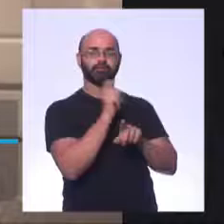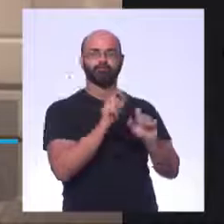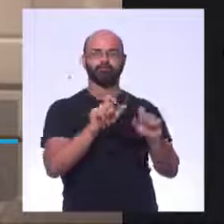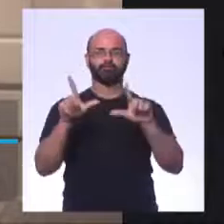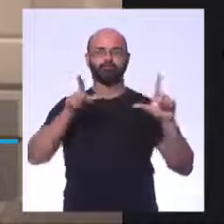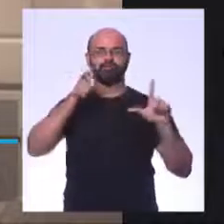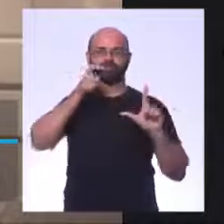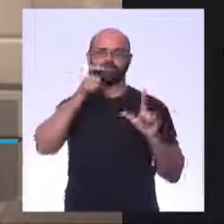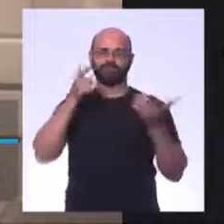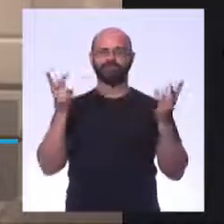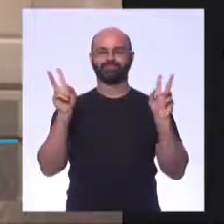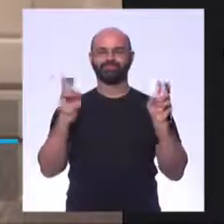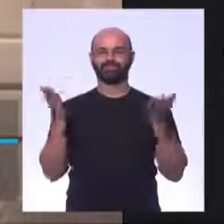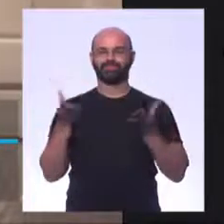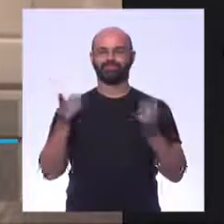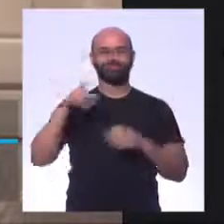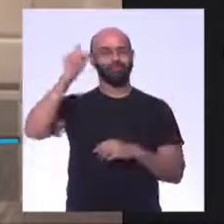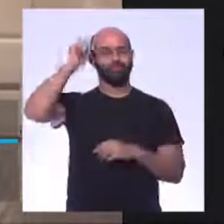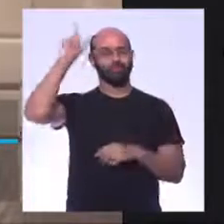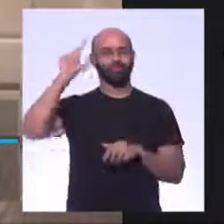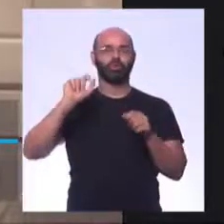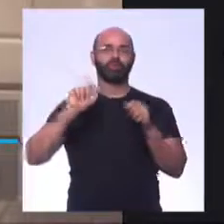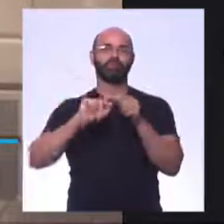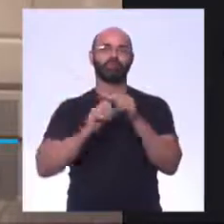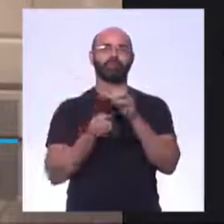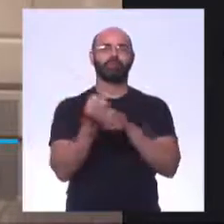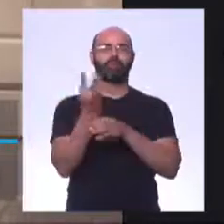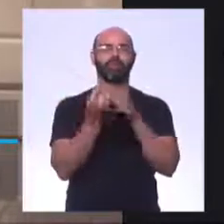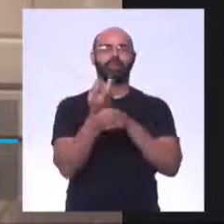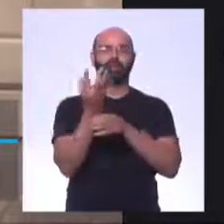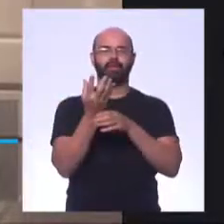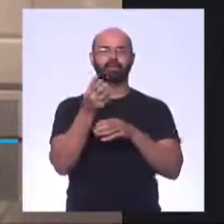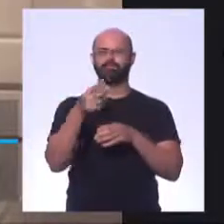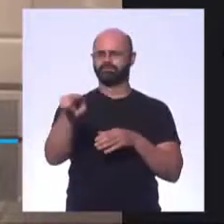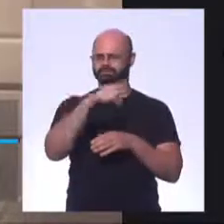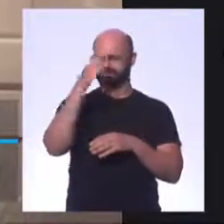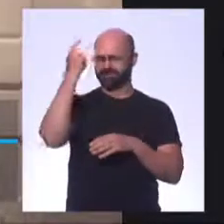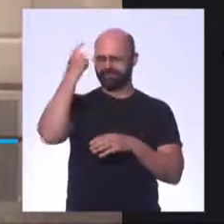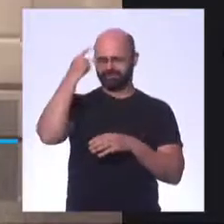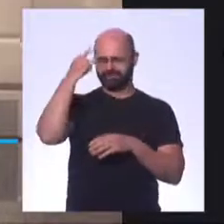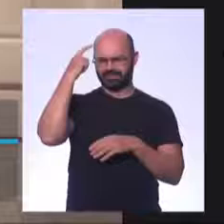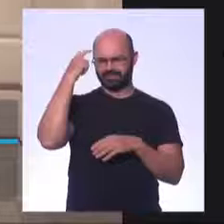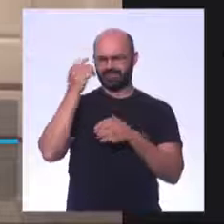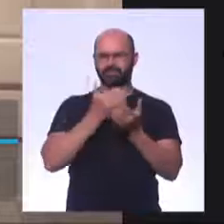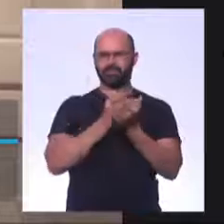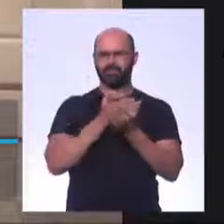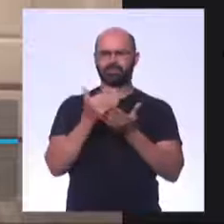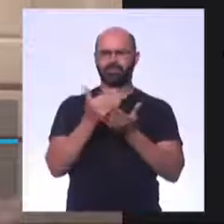maker. Exatamente. Vocês sabiam que tudo nasce a partir de um